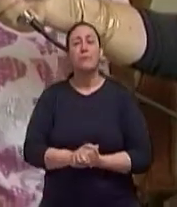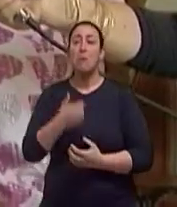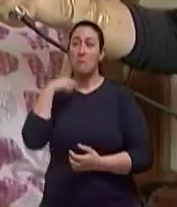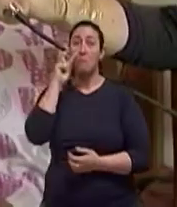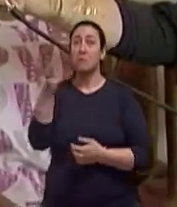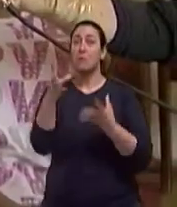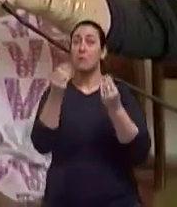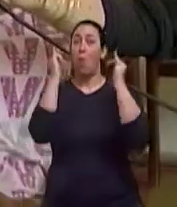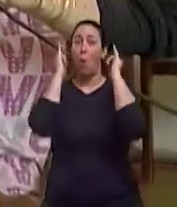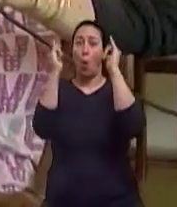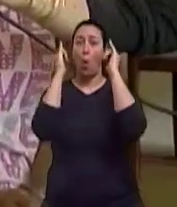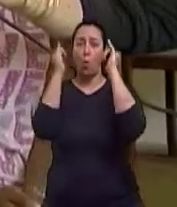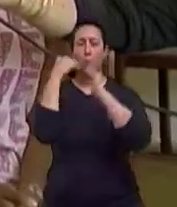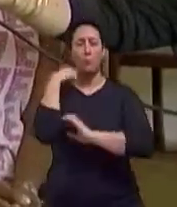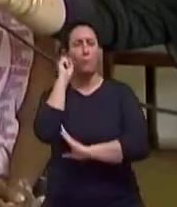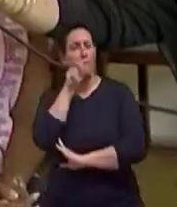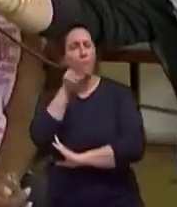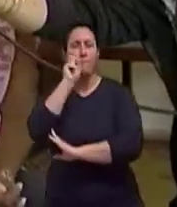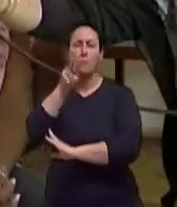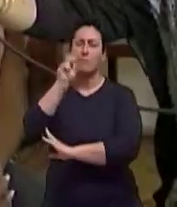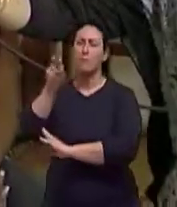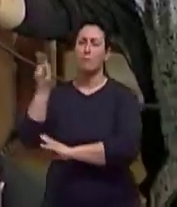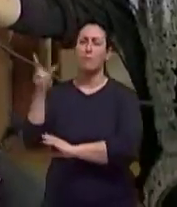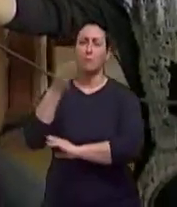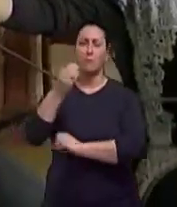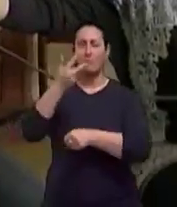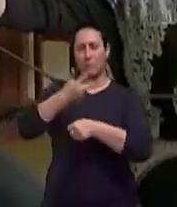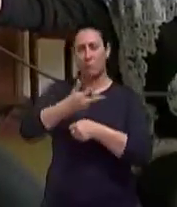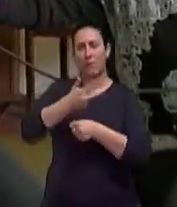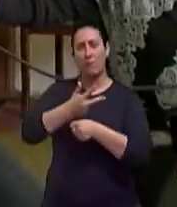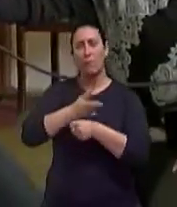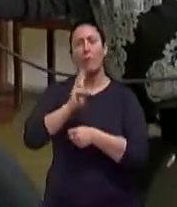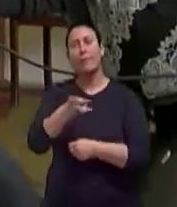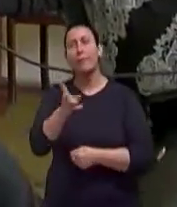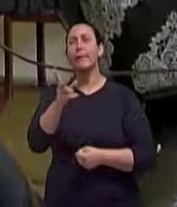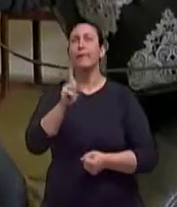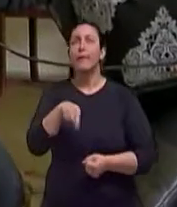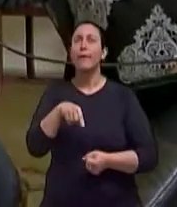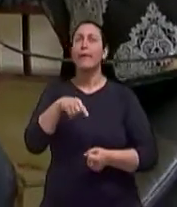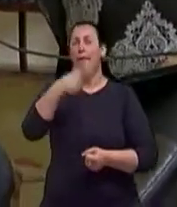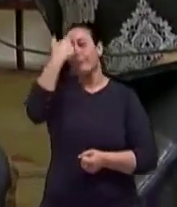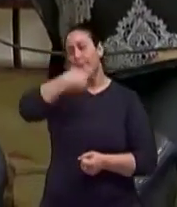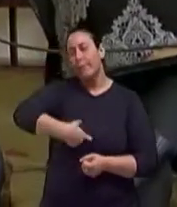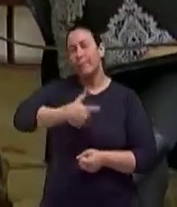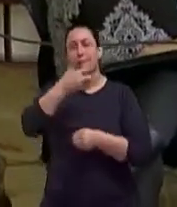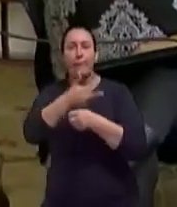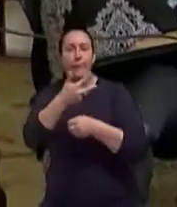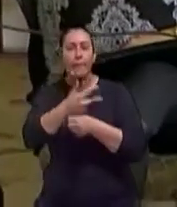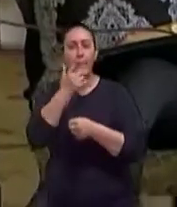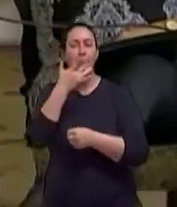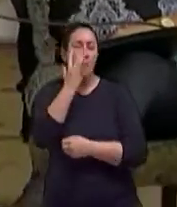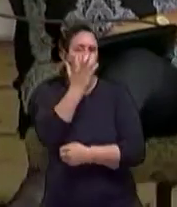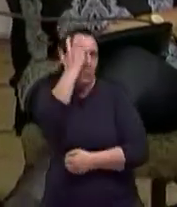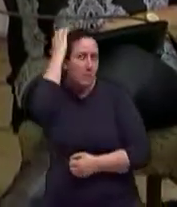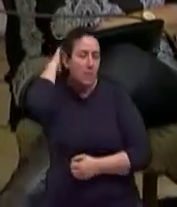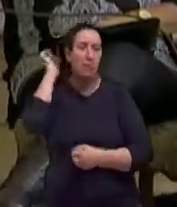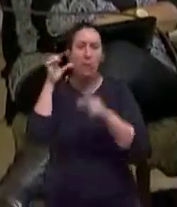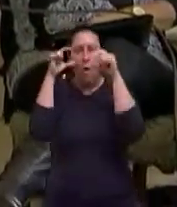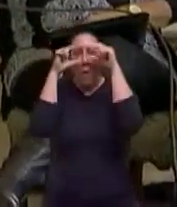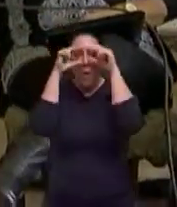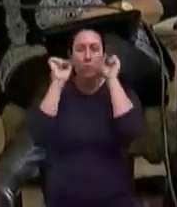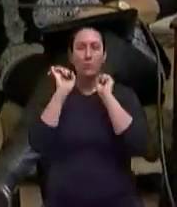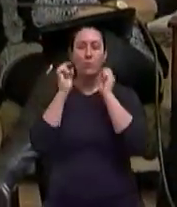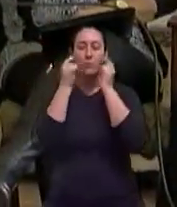é que tem aquele meio um padrão assim que é aquele velhinho cabecinha branca ou óculos a pele já